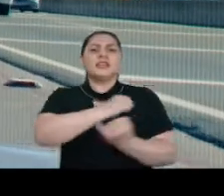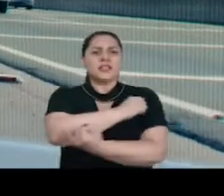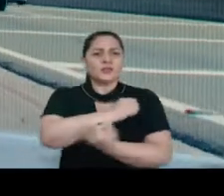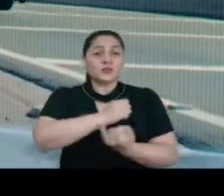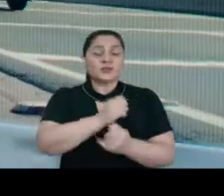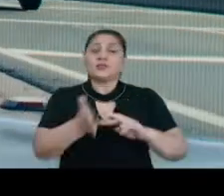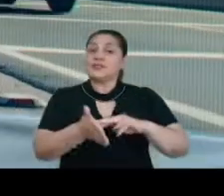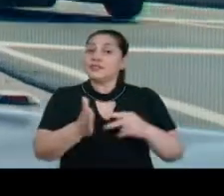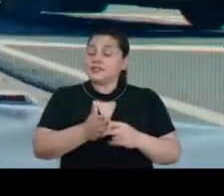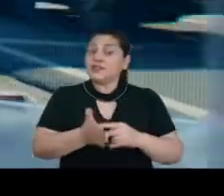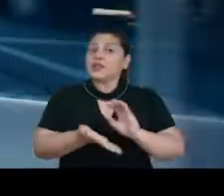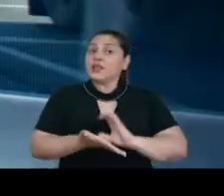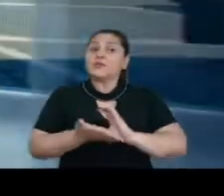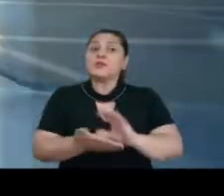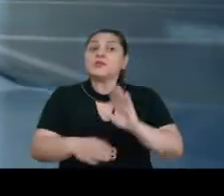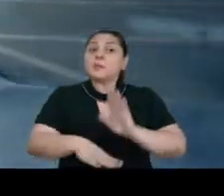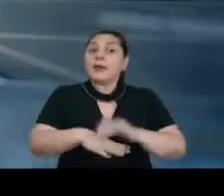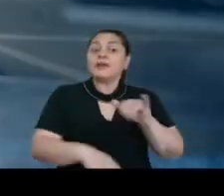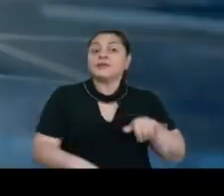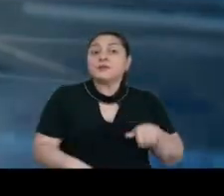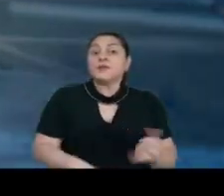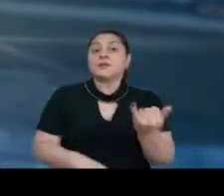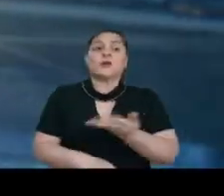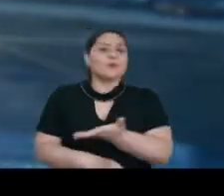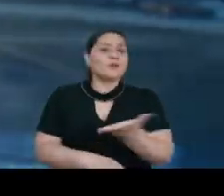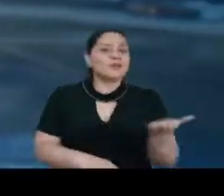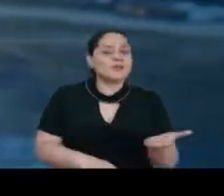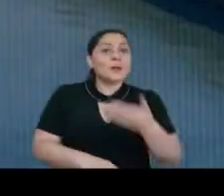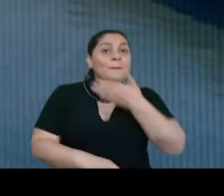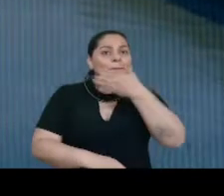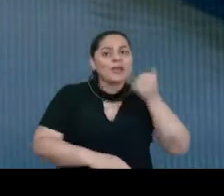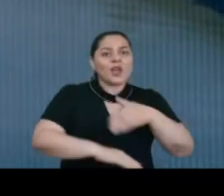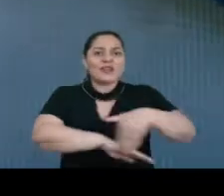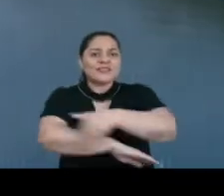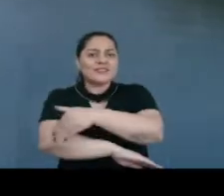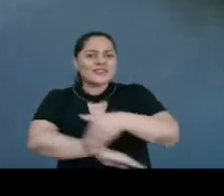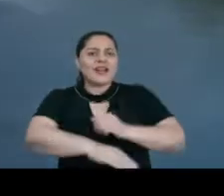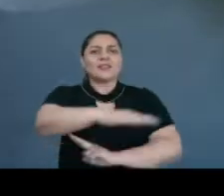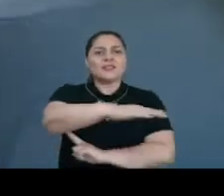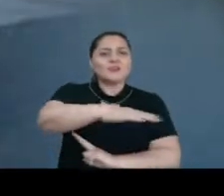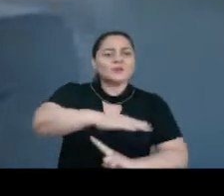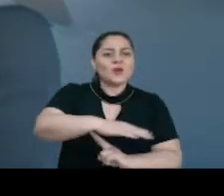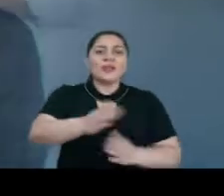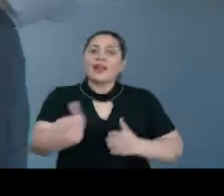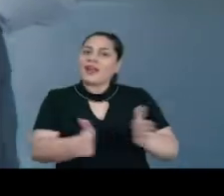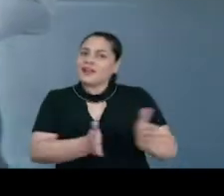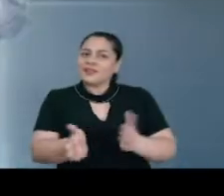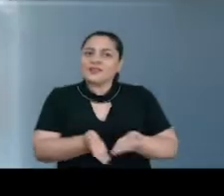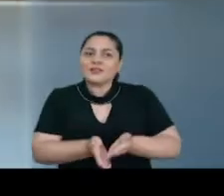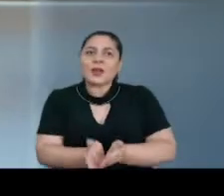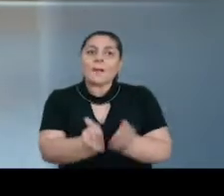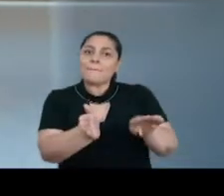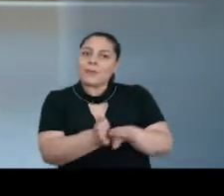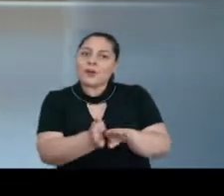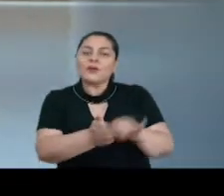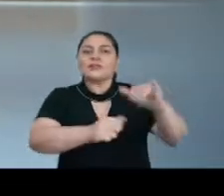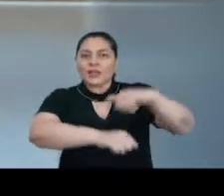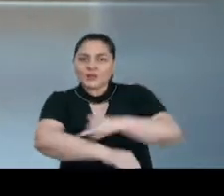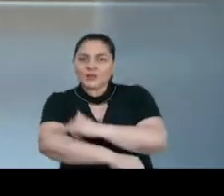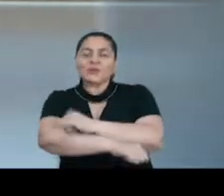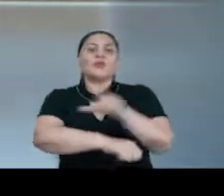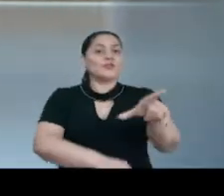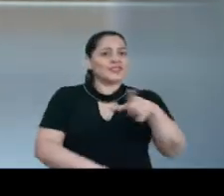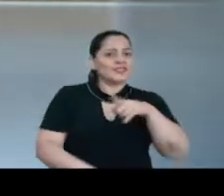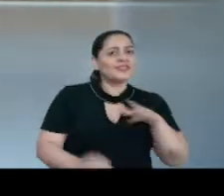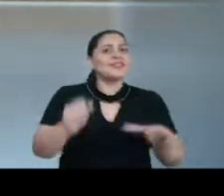Investir em infraestrutura significa investir em mais oportunidades para você. Com melhores estradas, pontes e acessos a portos e